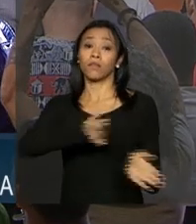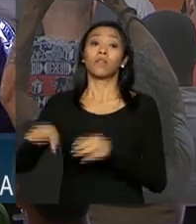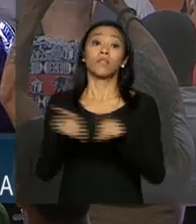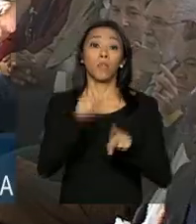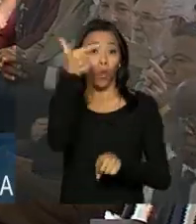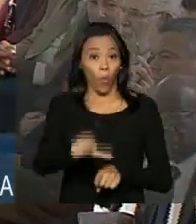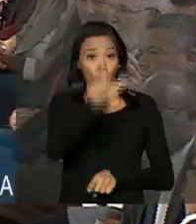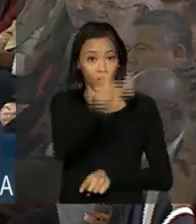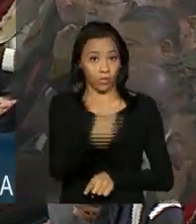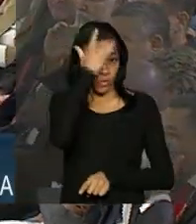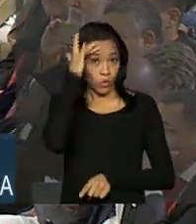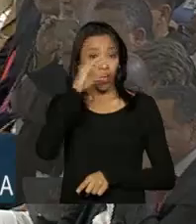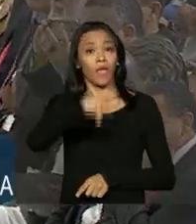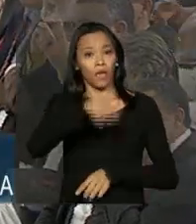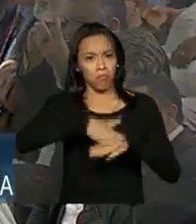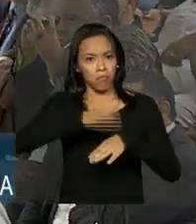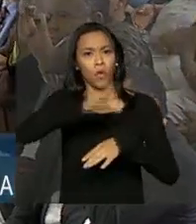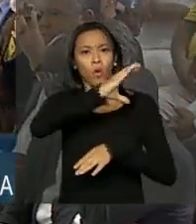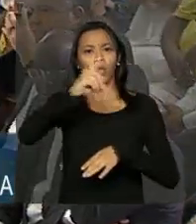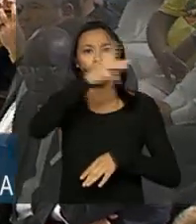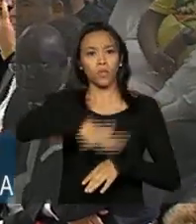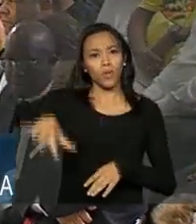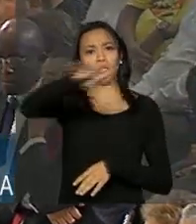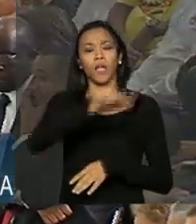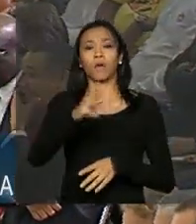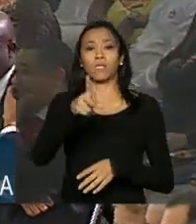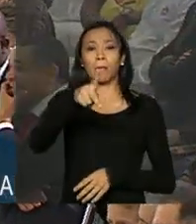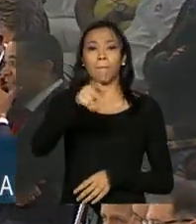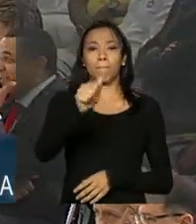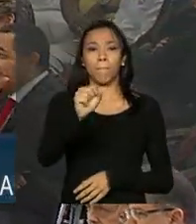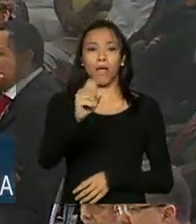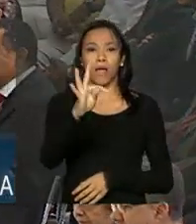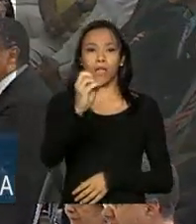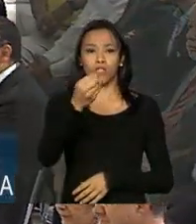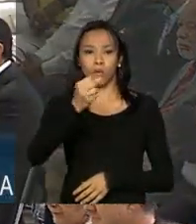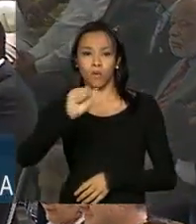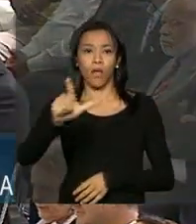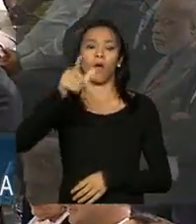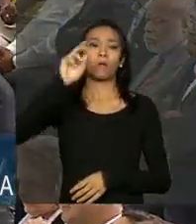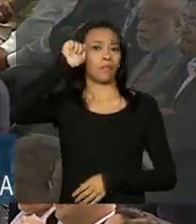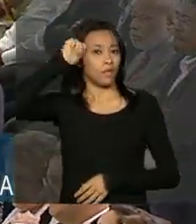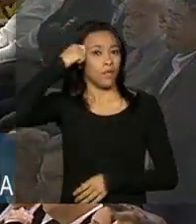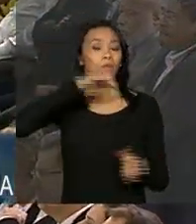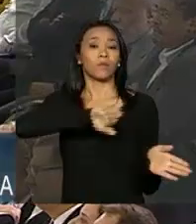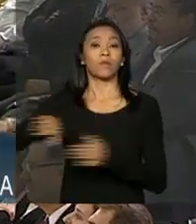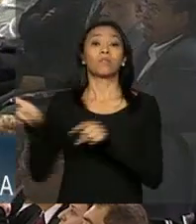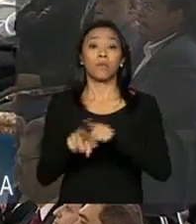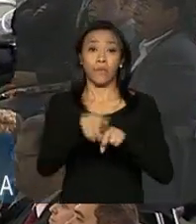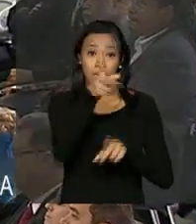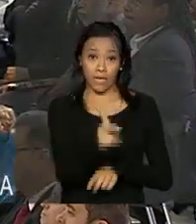coordenador nacional dos agentes de pastoral negros. A senhora Cátia Penha,